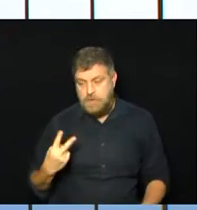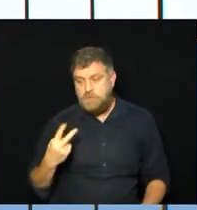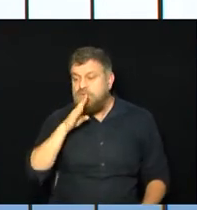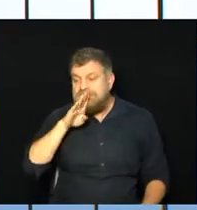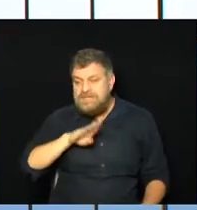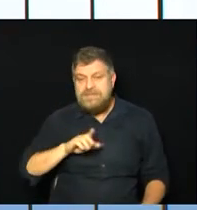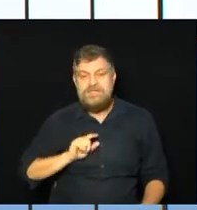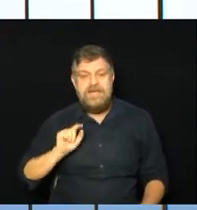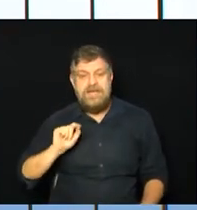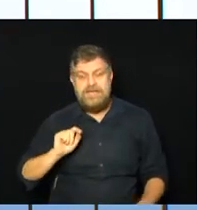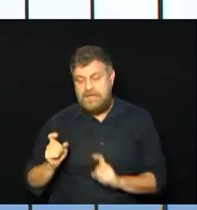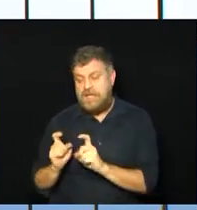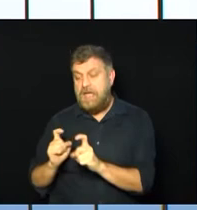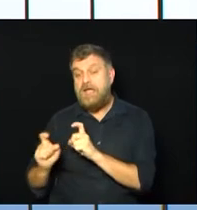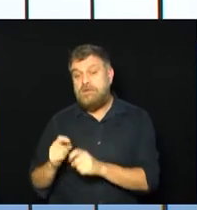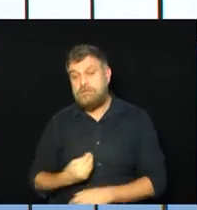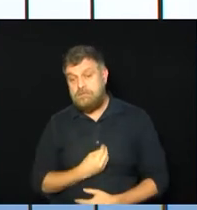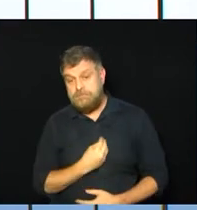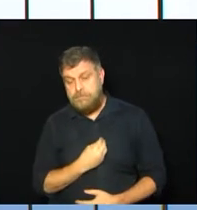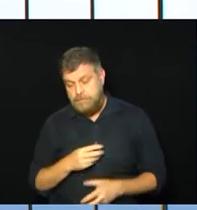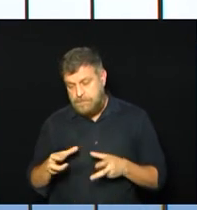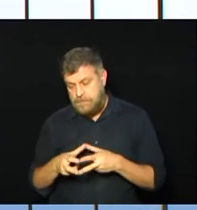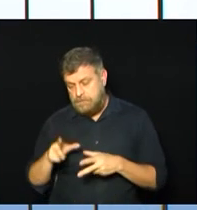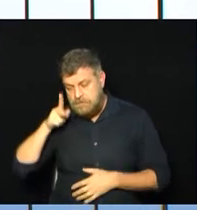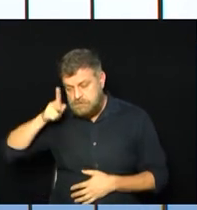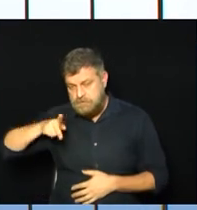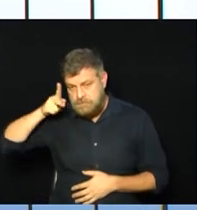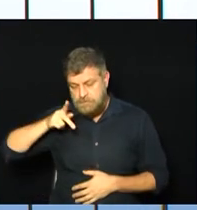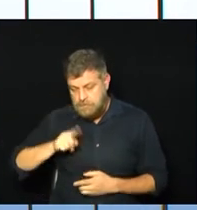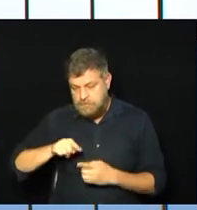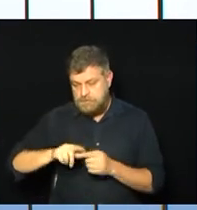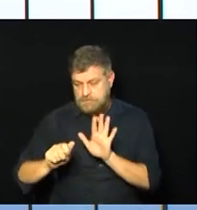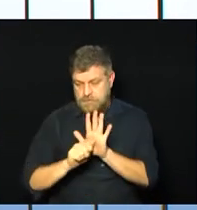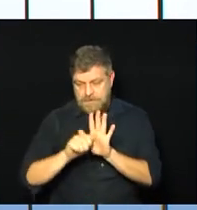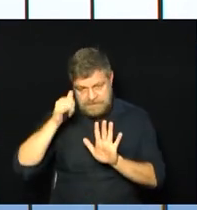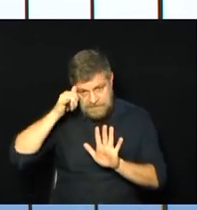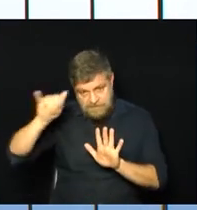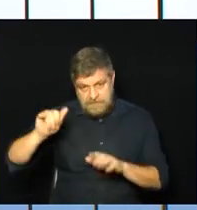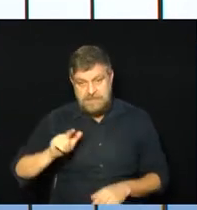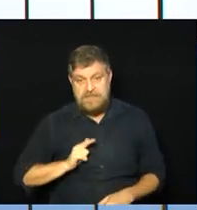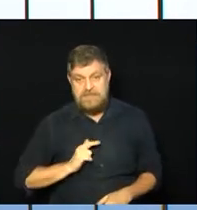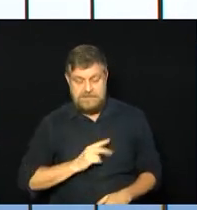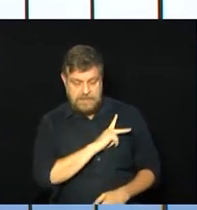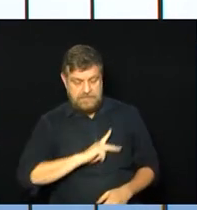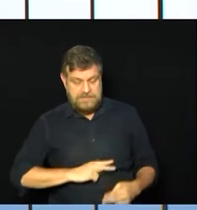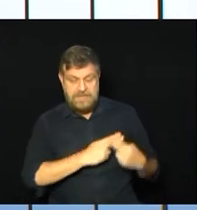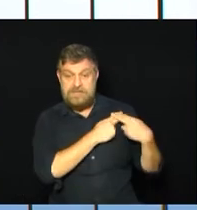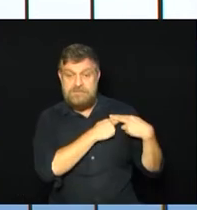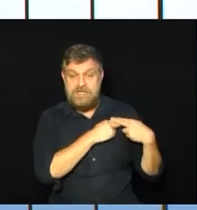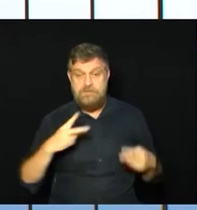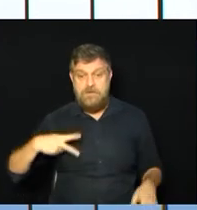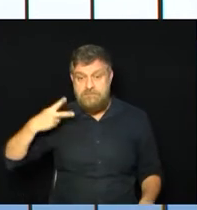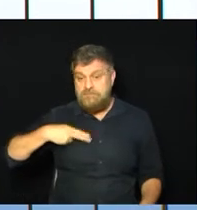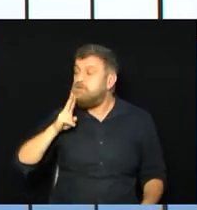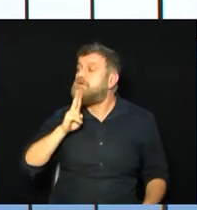horas, quem se reúne é a Comissão Permanente de Políticas de Prevenção às Drogas, presidida pelo vereador Nelson